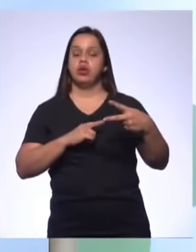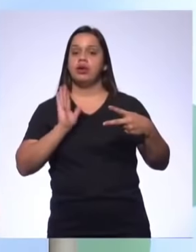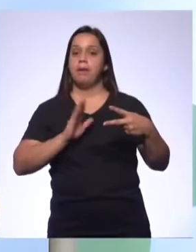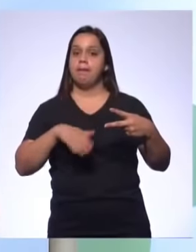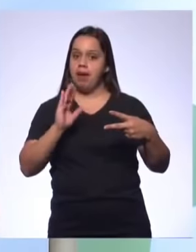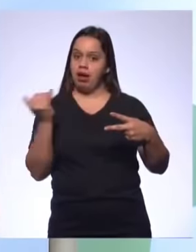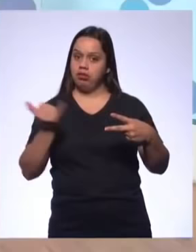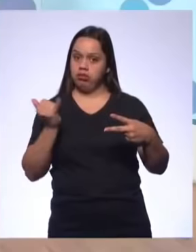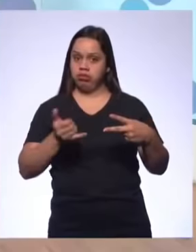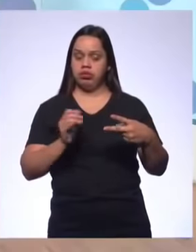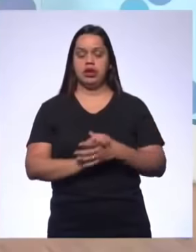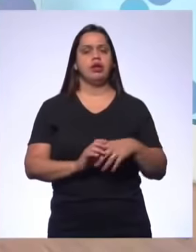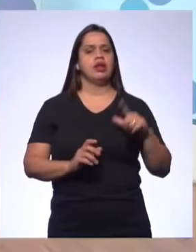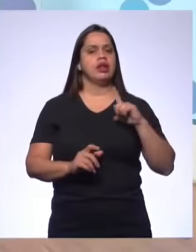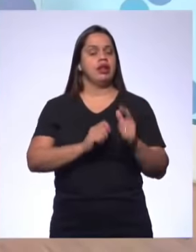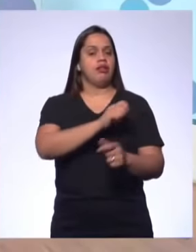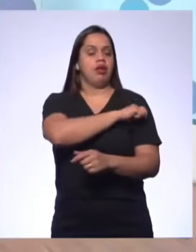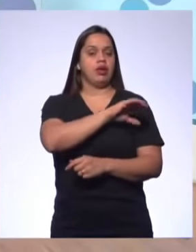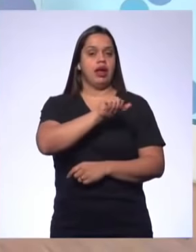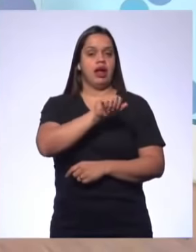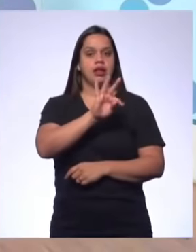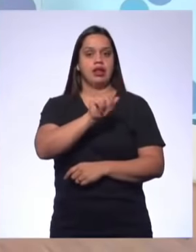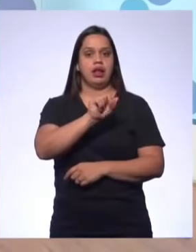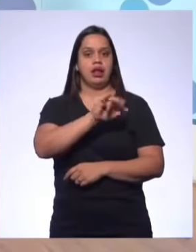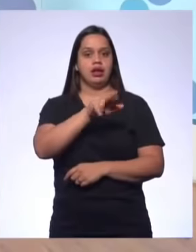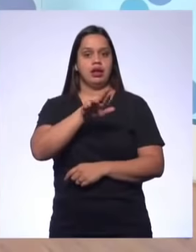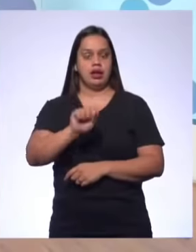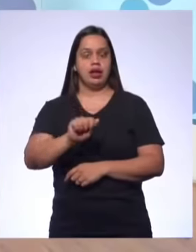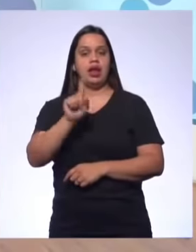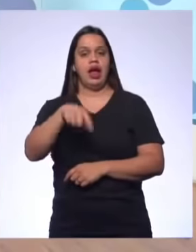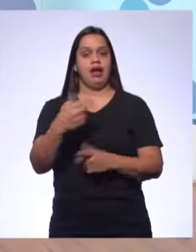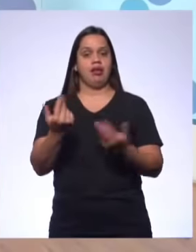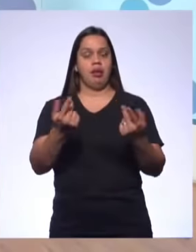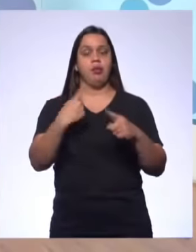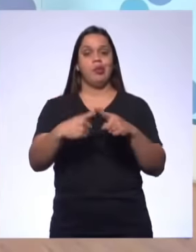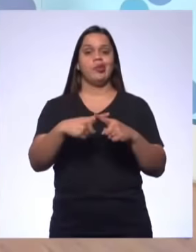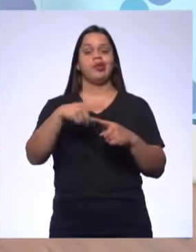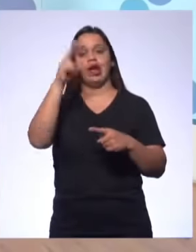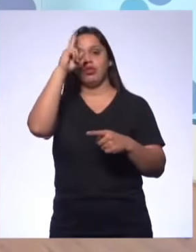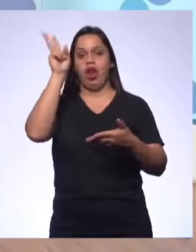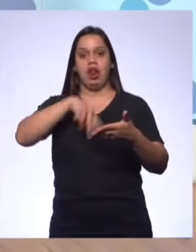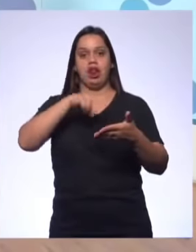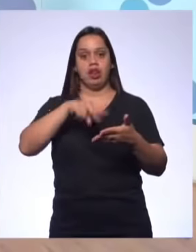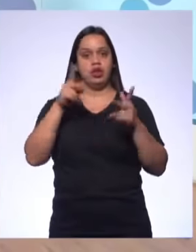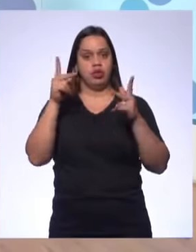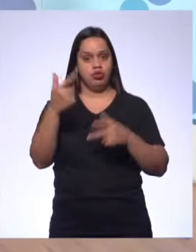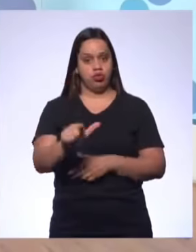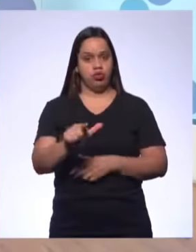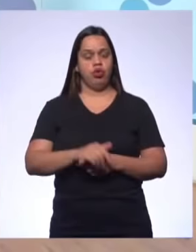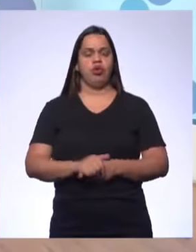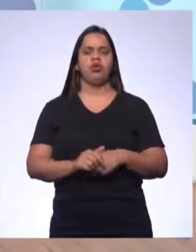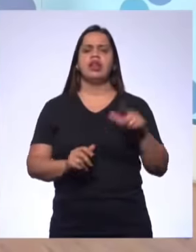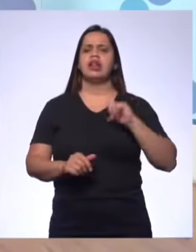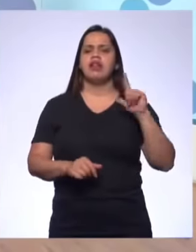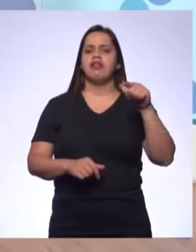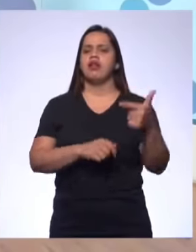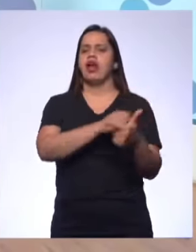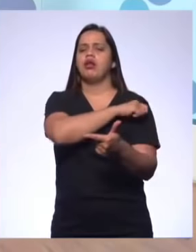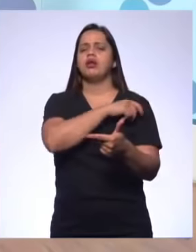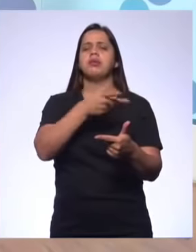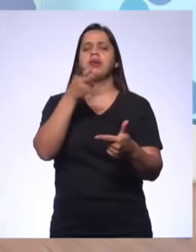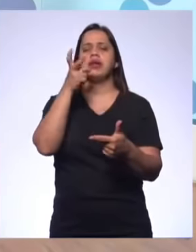A colocaram. Catarina colocou aqui que semelhanças, porque a história foi lida de novo. Uhum. Teve gente que percebeu que a história foi lida de outra forma,